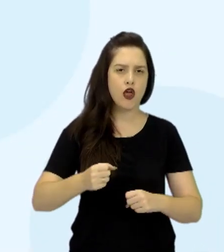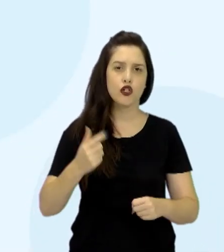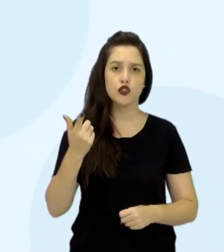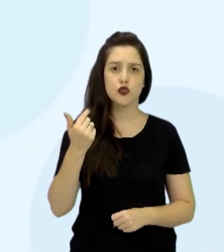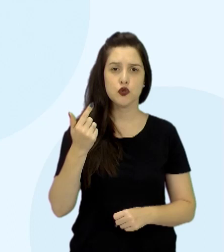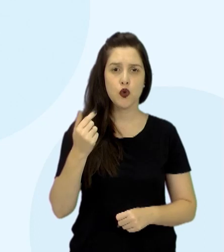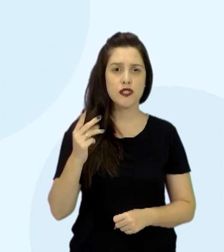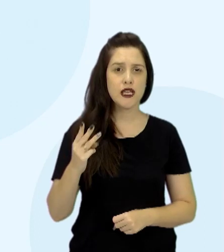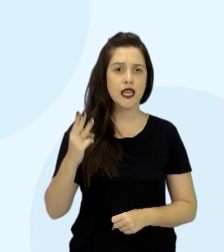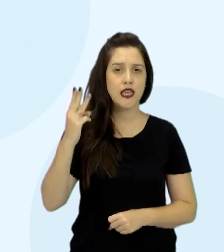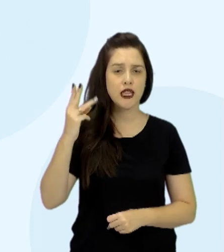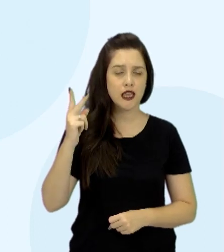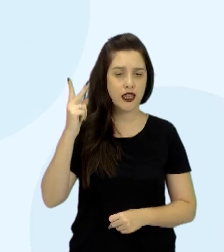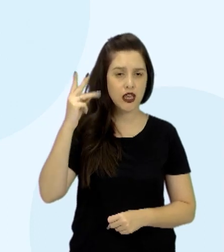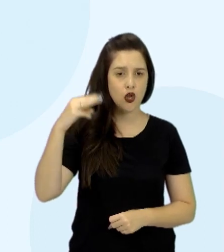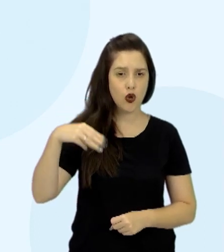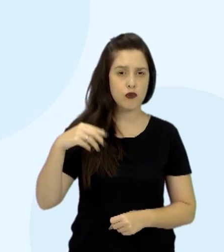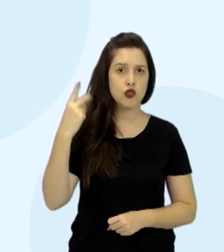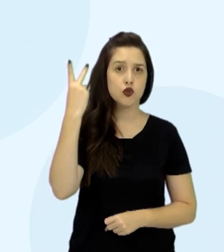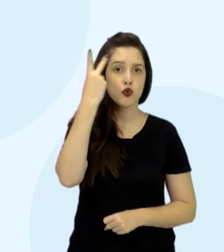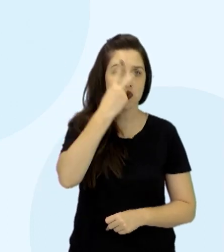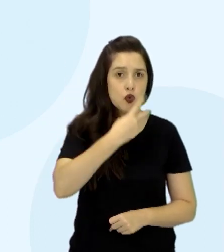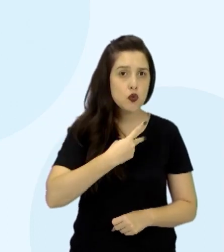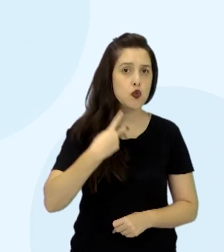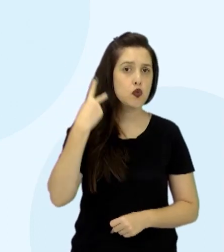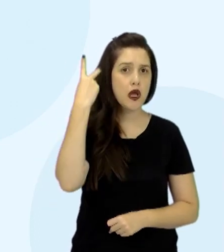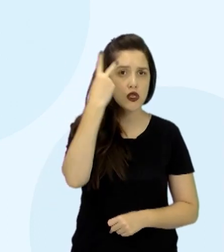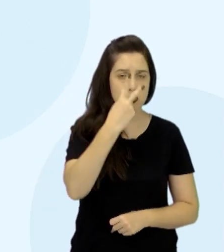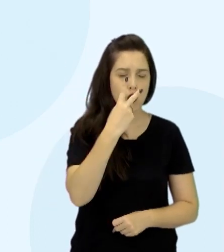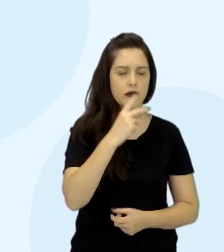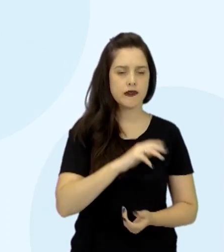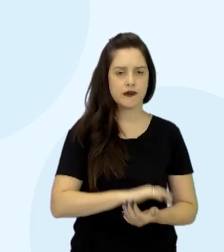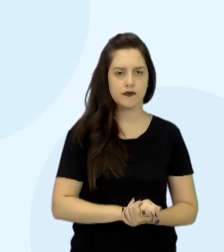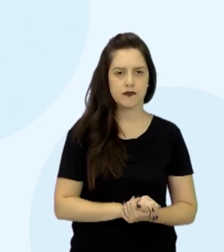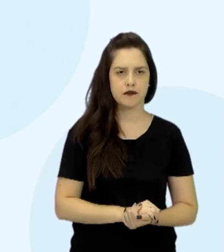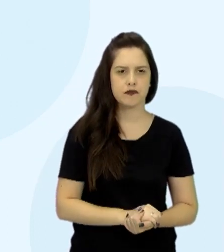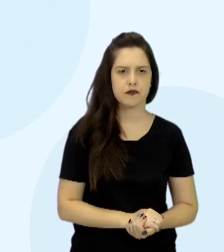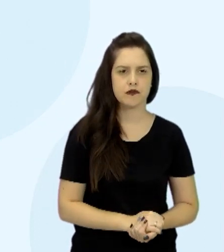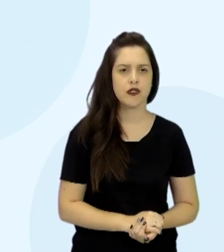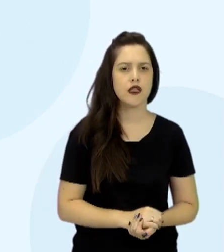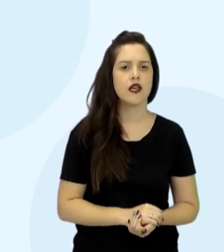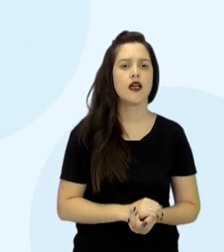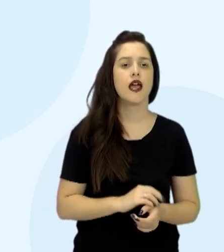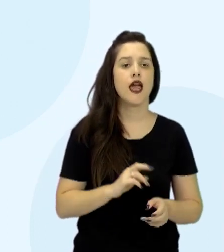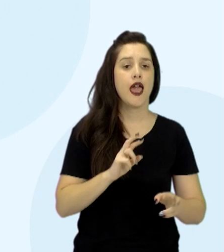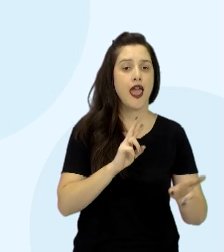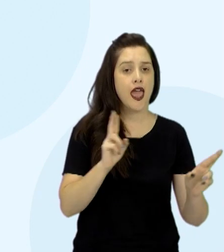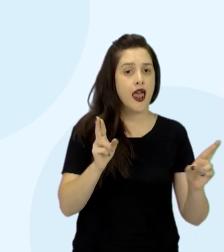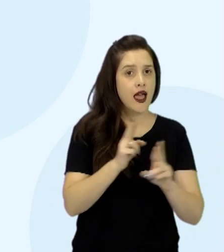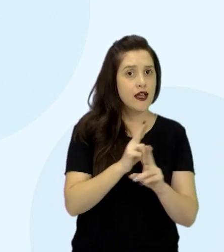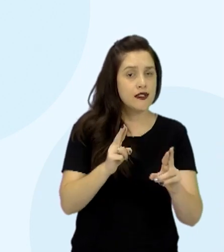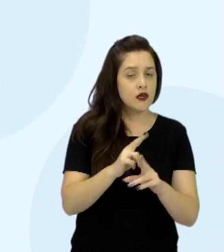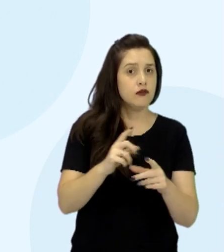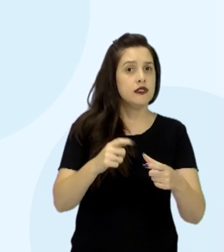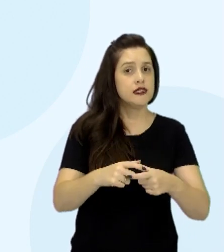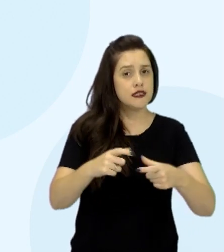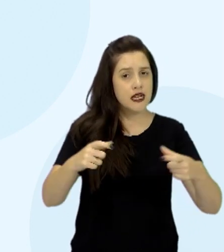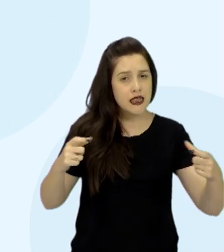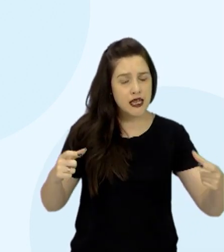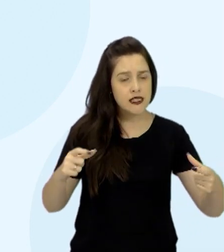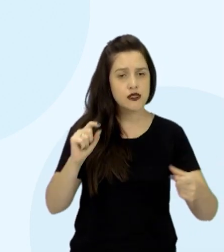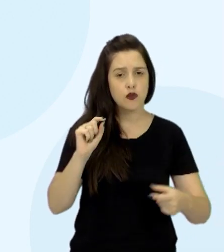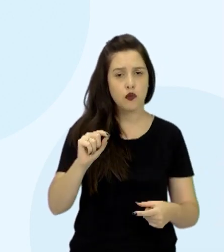horas. Então, ele quer a relação entre as grandezas. Relação entre as grandezas. Então, o que primeiro